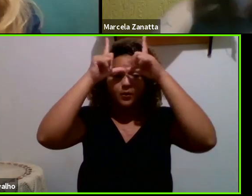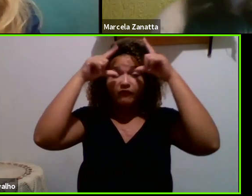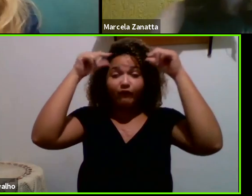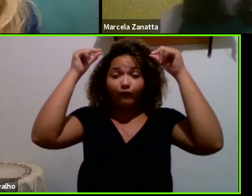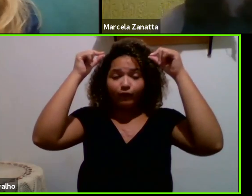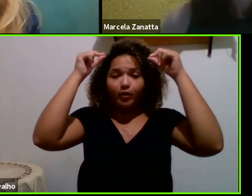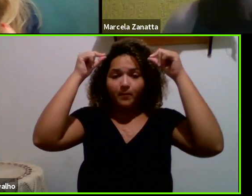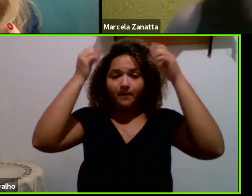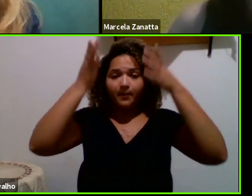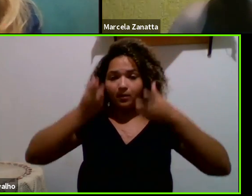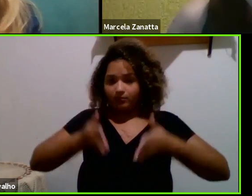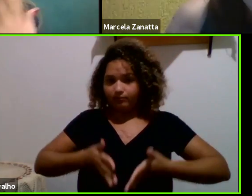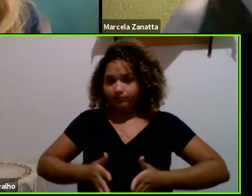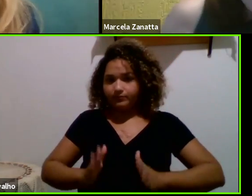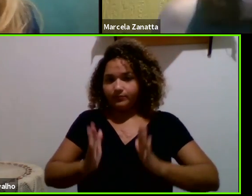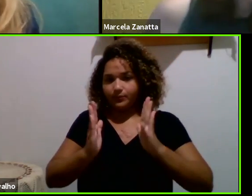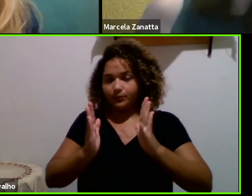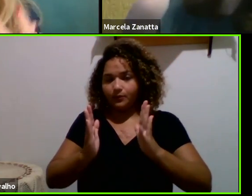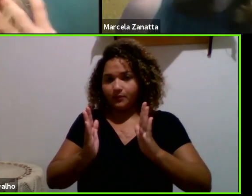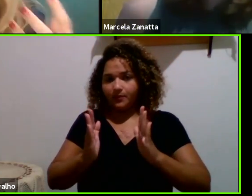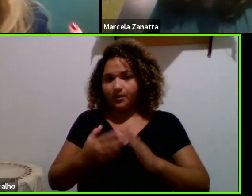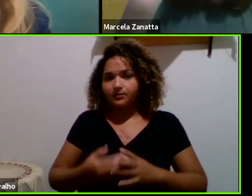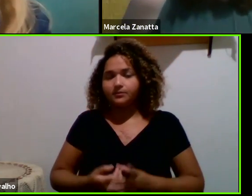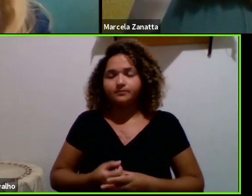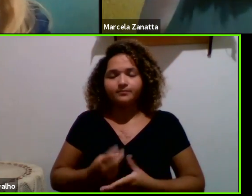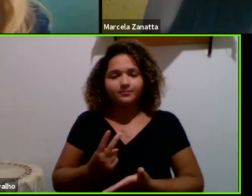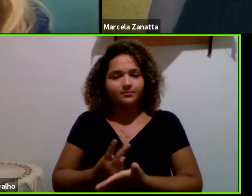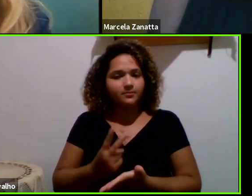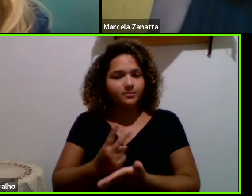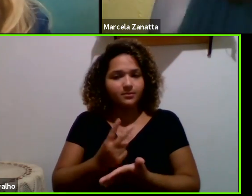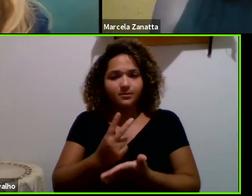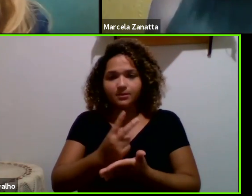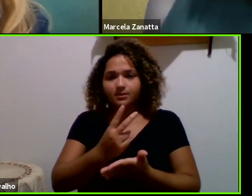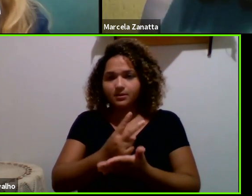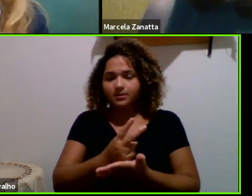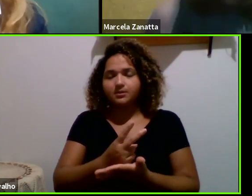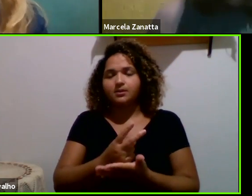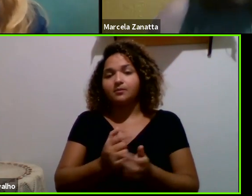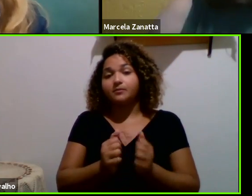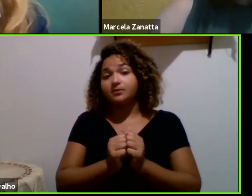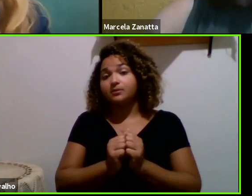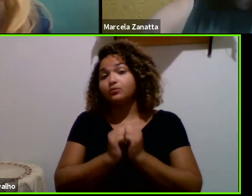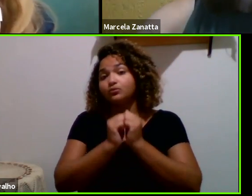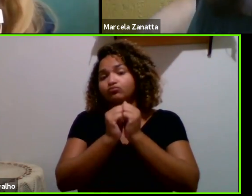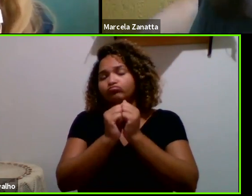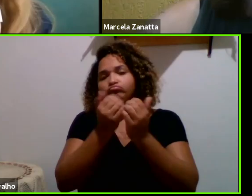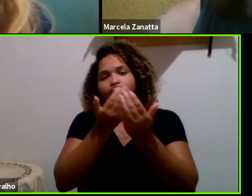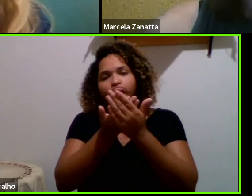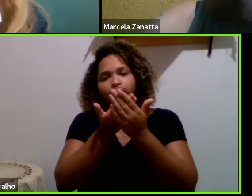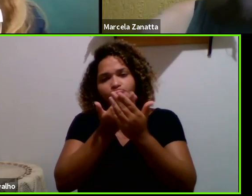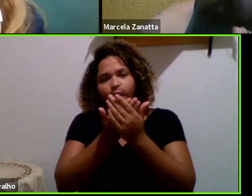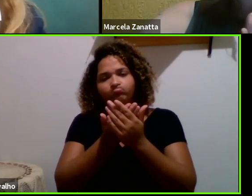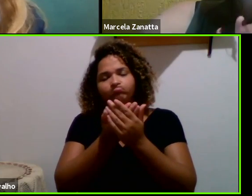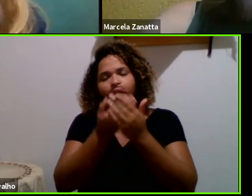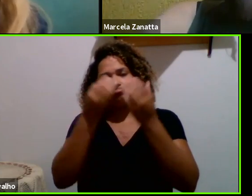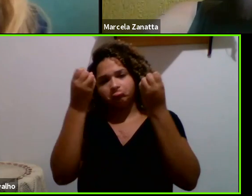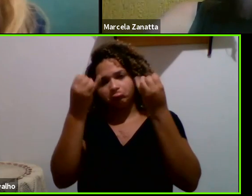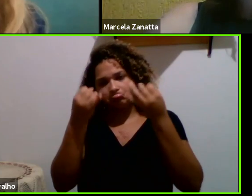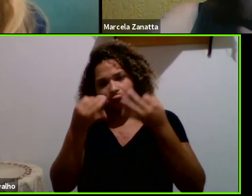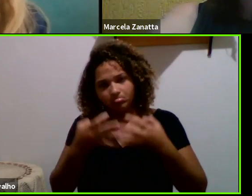as doulas, elas estão sempre inseridas nesse modelo, né, de nascimento, lembrando que